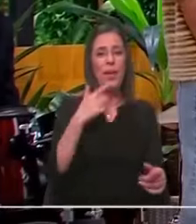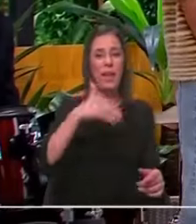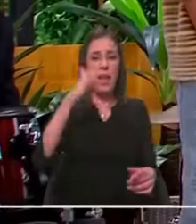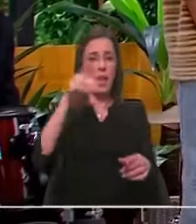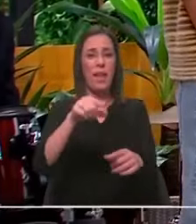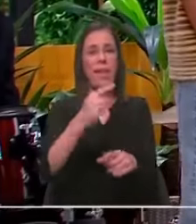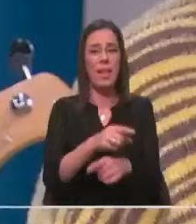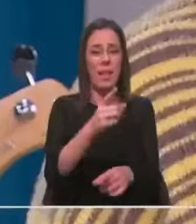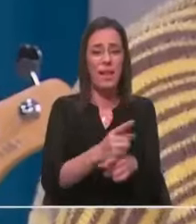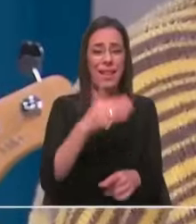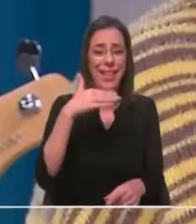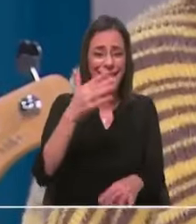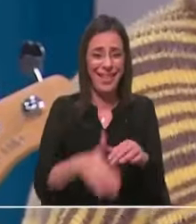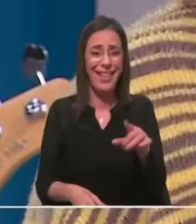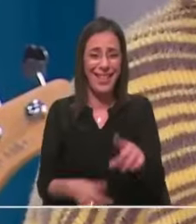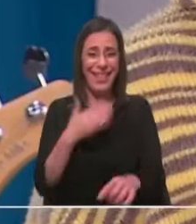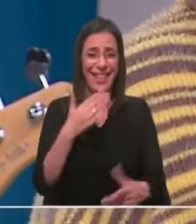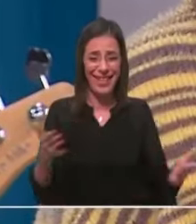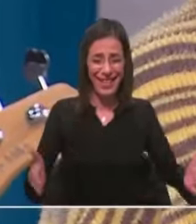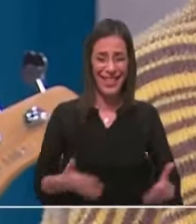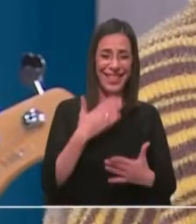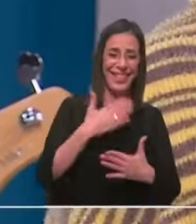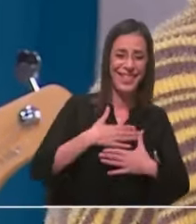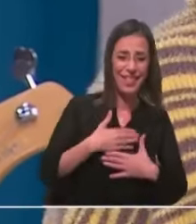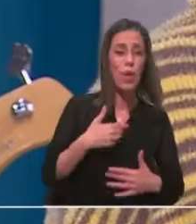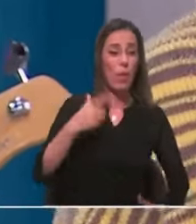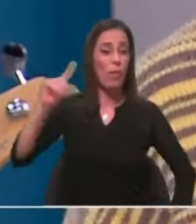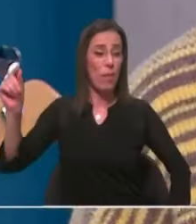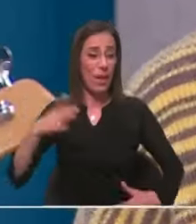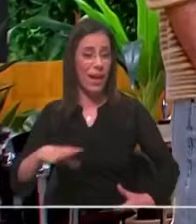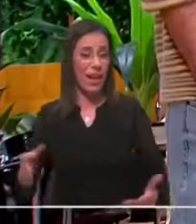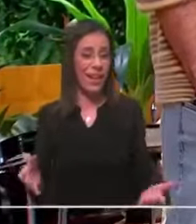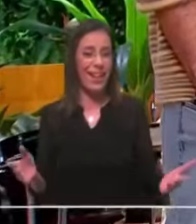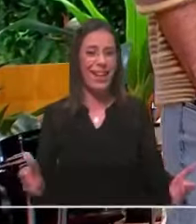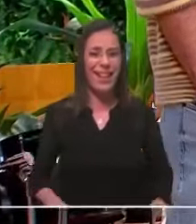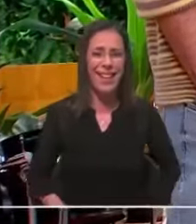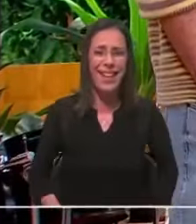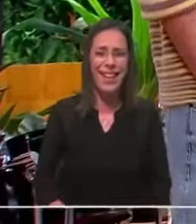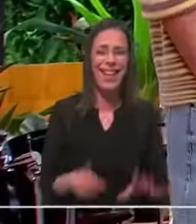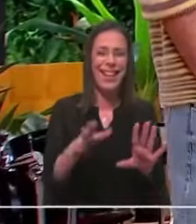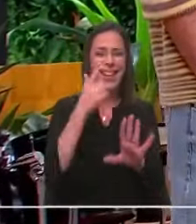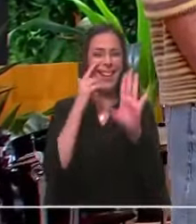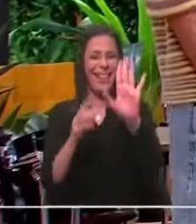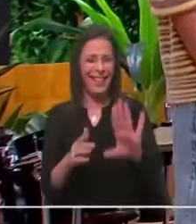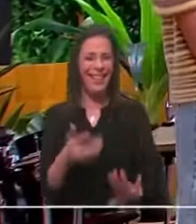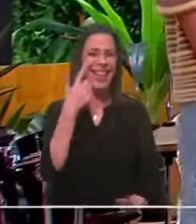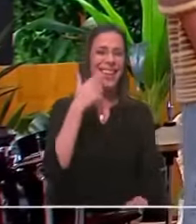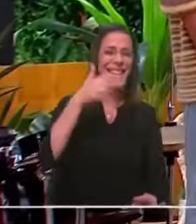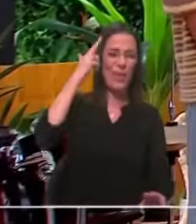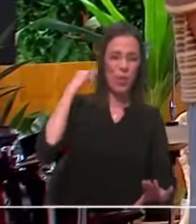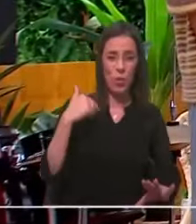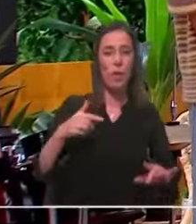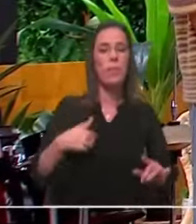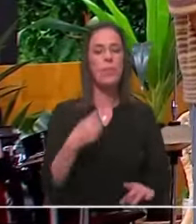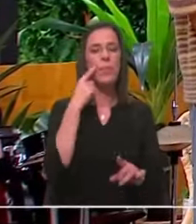bem. A ti também, por acaso. Bem, obrigado. Se quiserem, eu vou até lá fora. Não. Mas atenção, que já conheces o João há muito tempo,